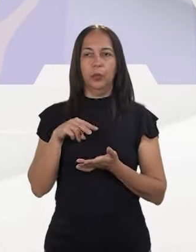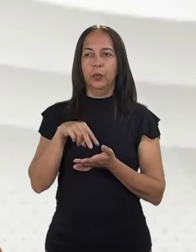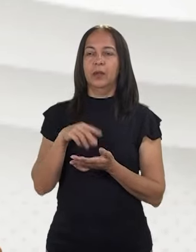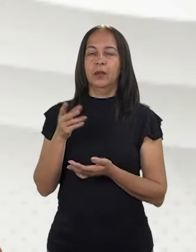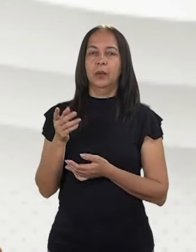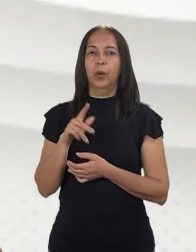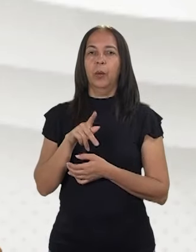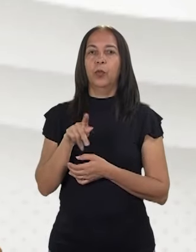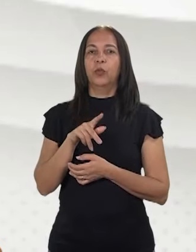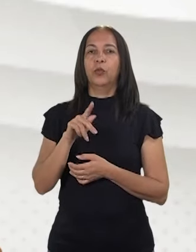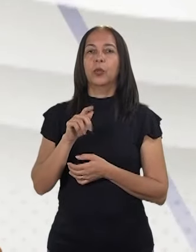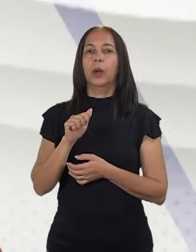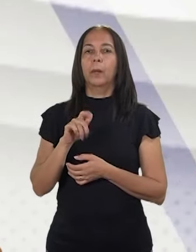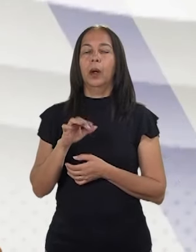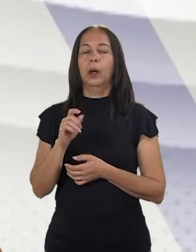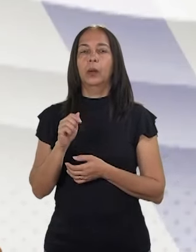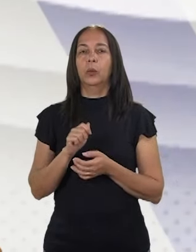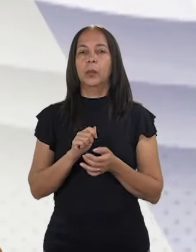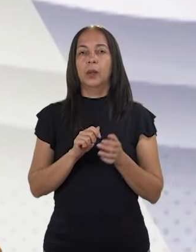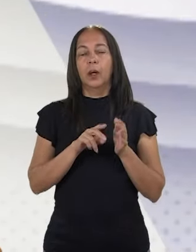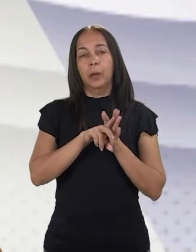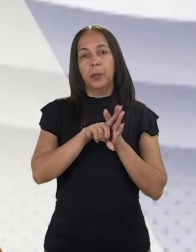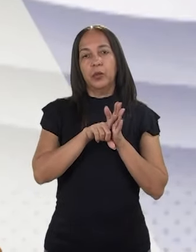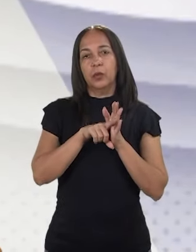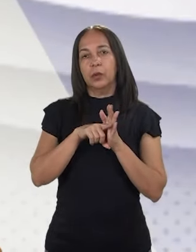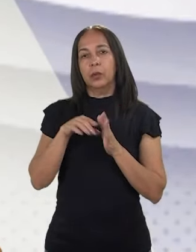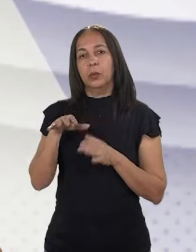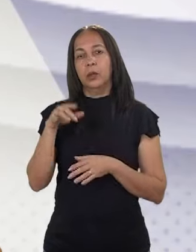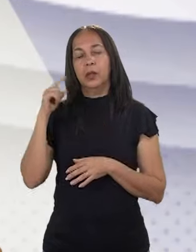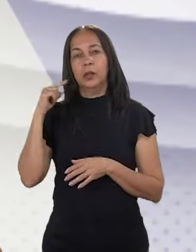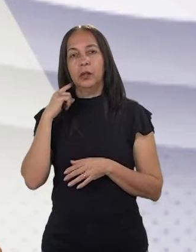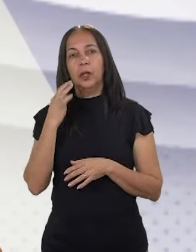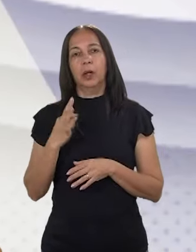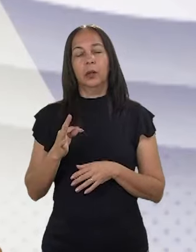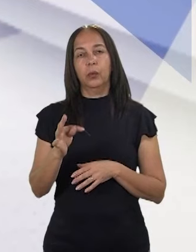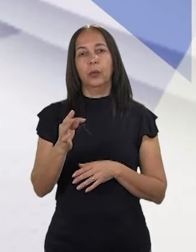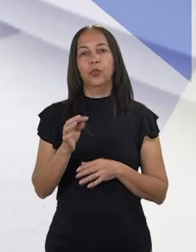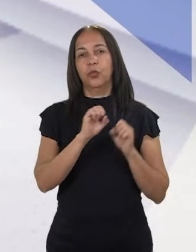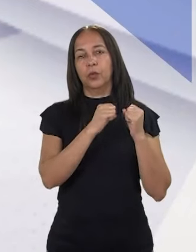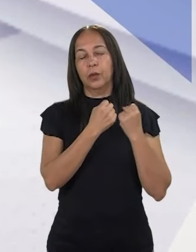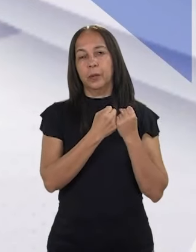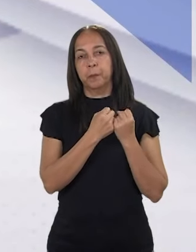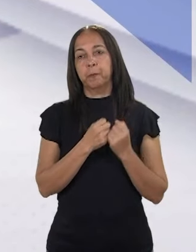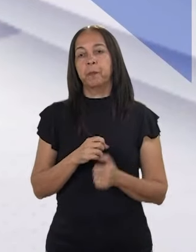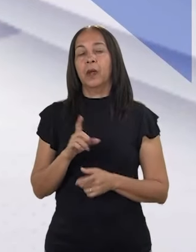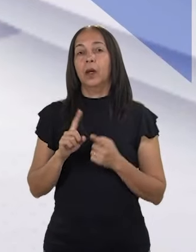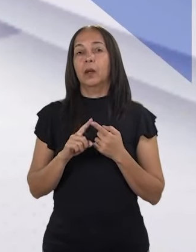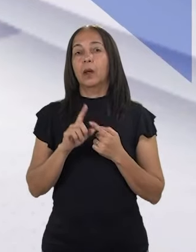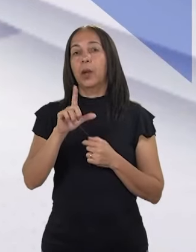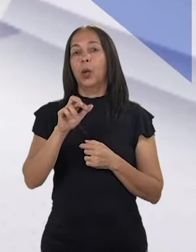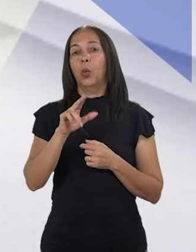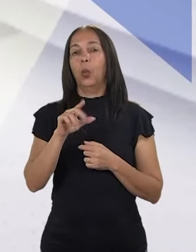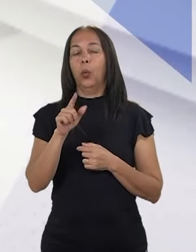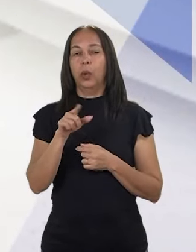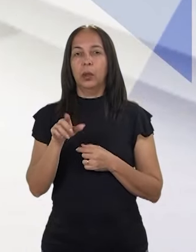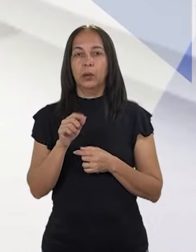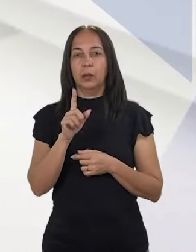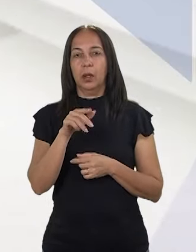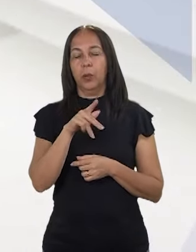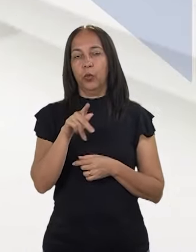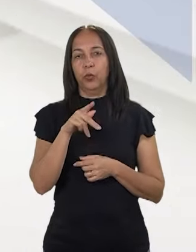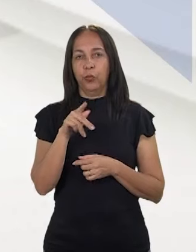presença da professora Paloma Saldanha pesquisador em Direito tecnologia e sociedade e de luí Carlos Pinto jornalista e